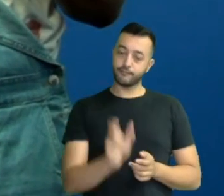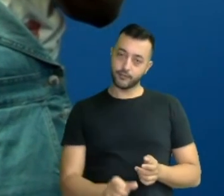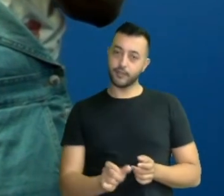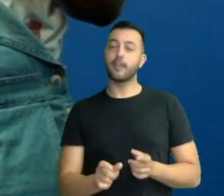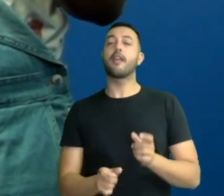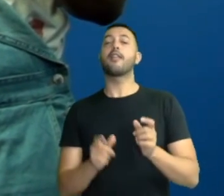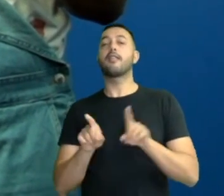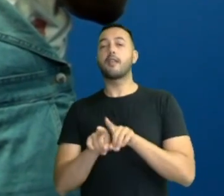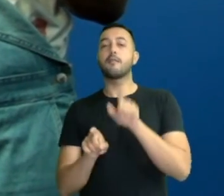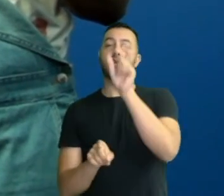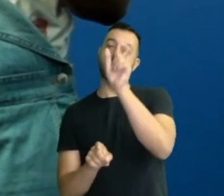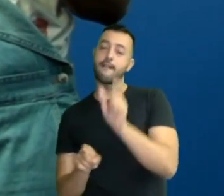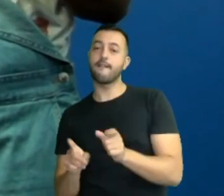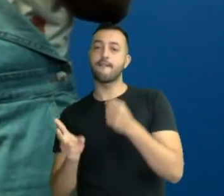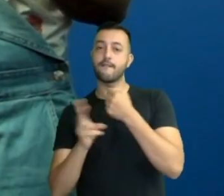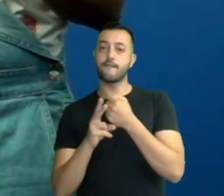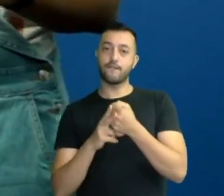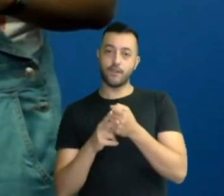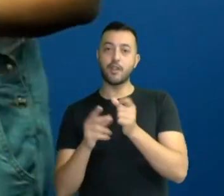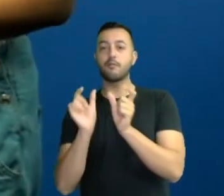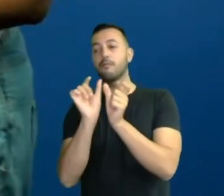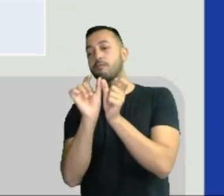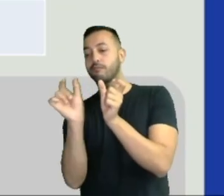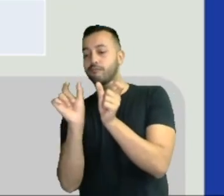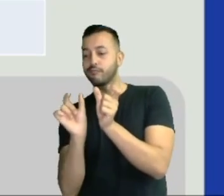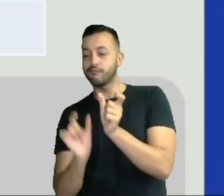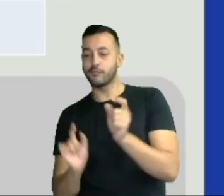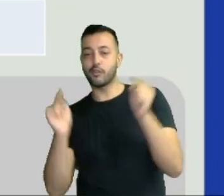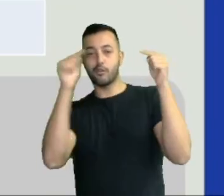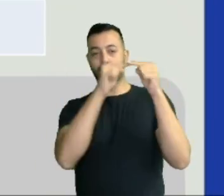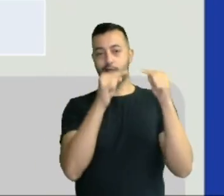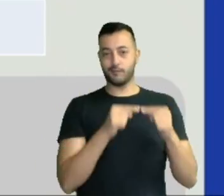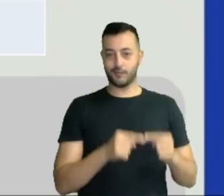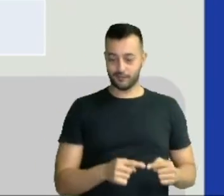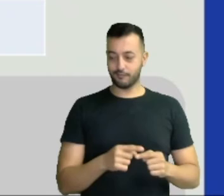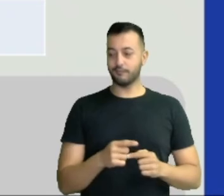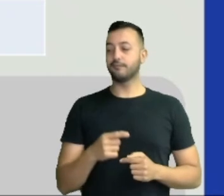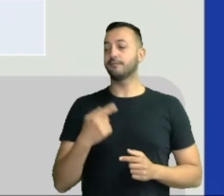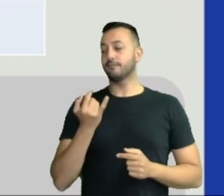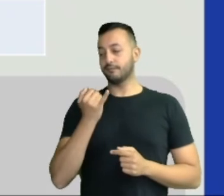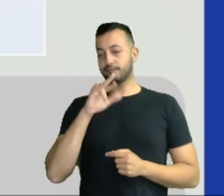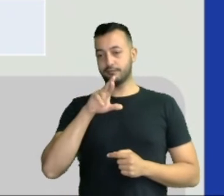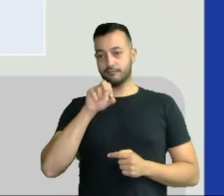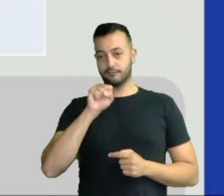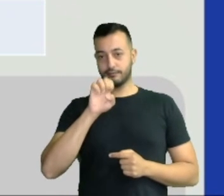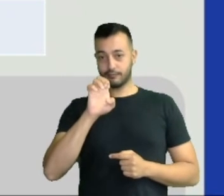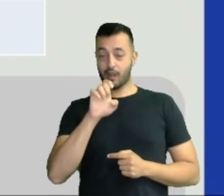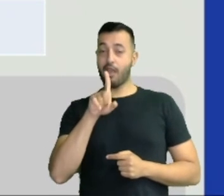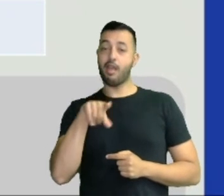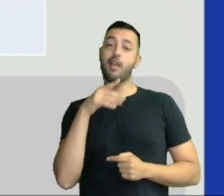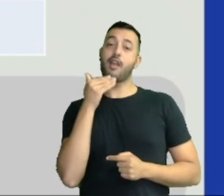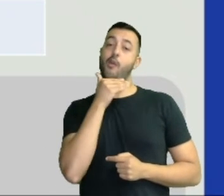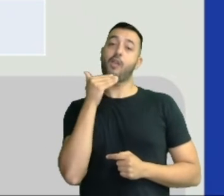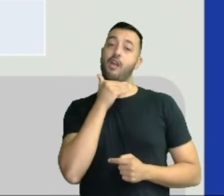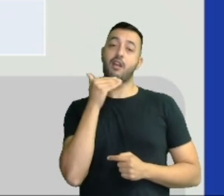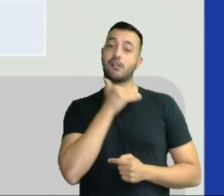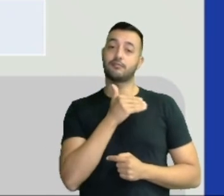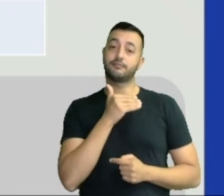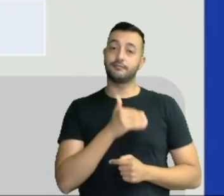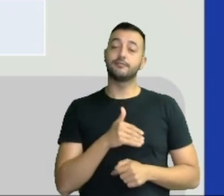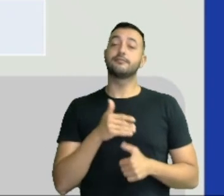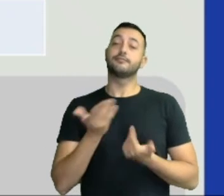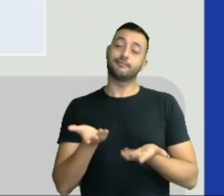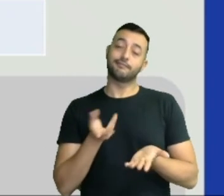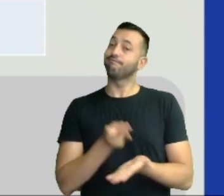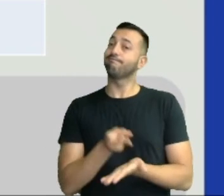verbo e a terminação de acordo com a pessoa, tá bom? Já o verbo ir-se é um verbo irregular. A gente